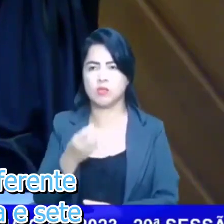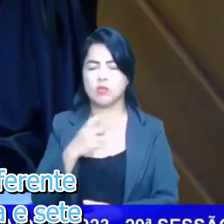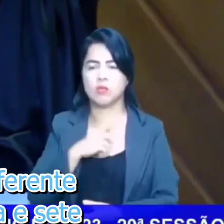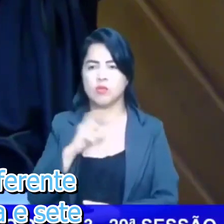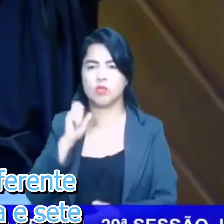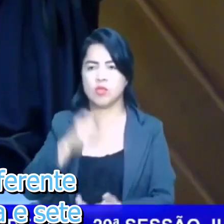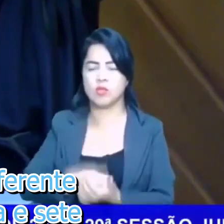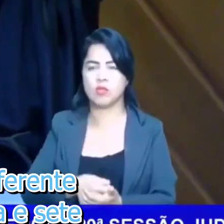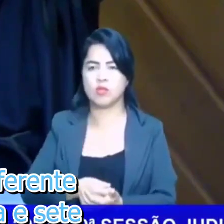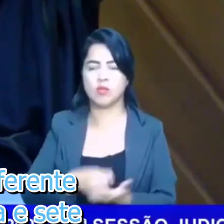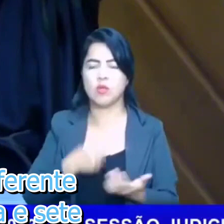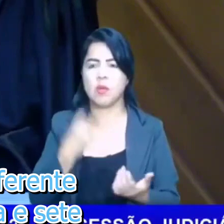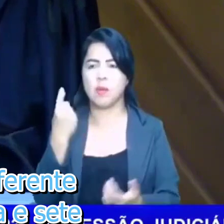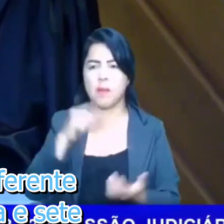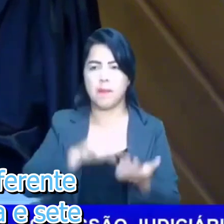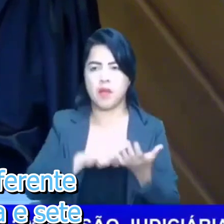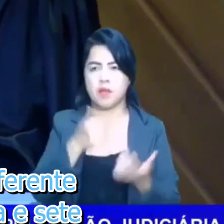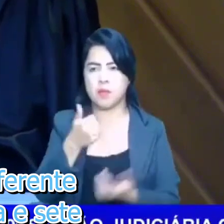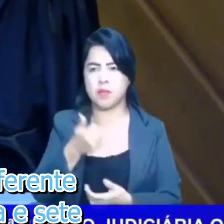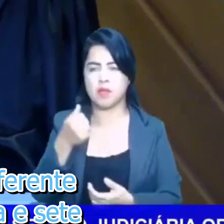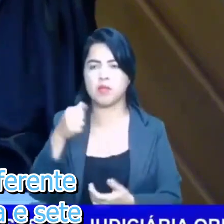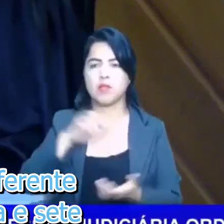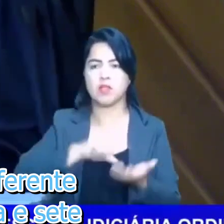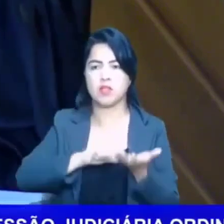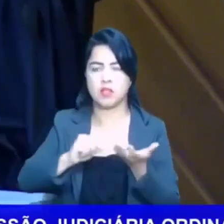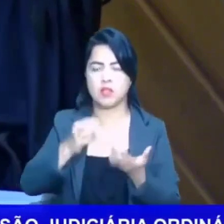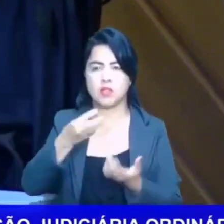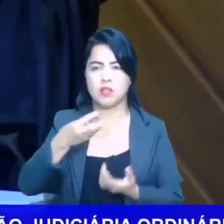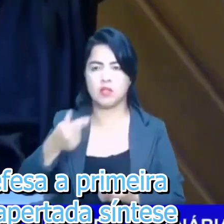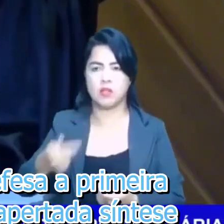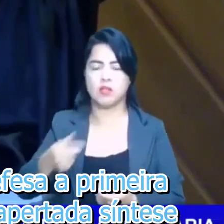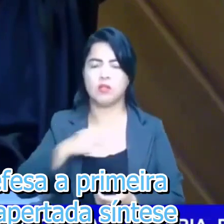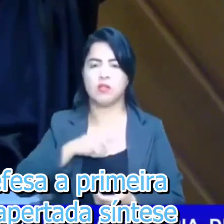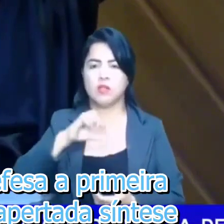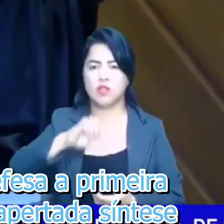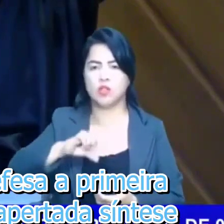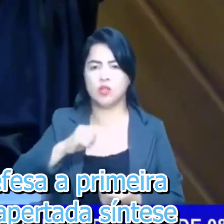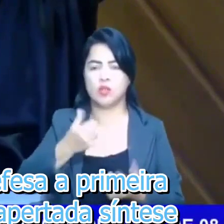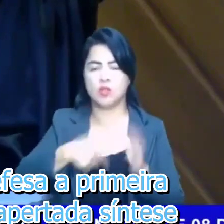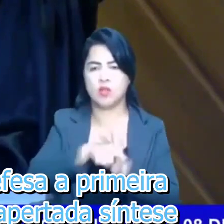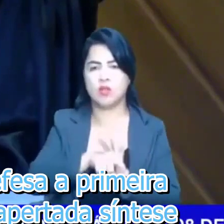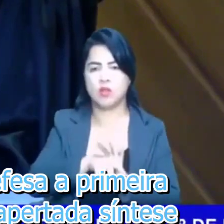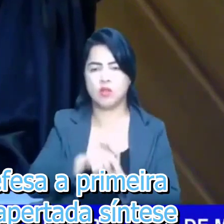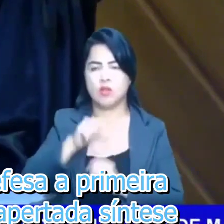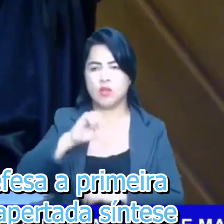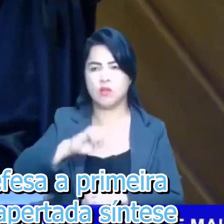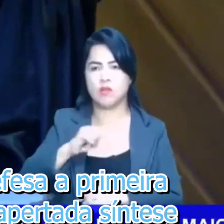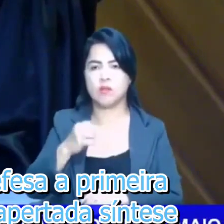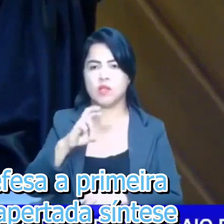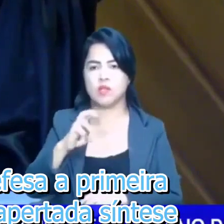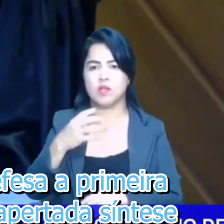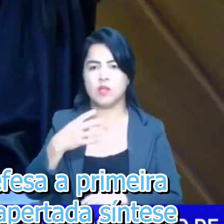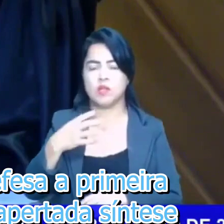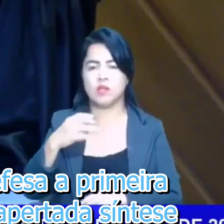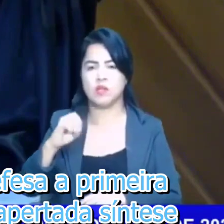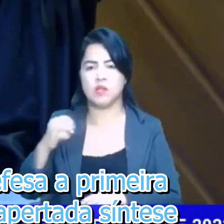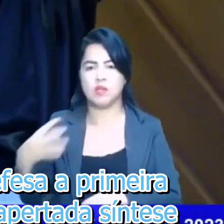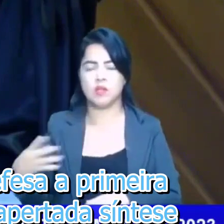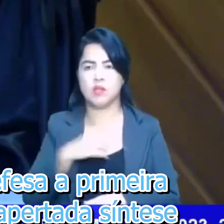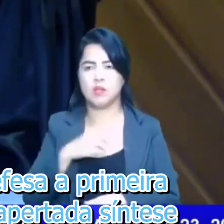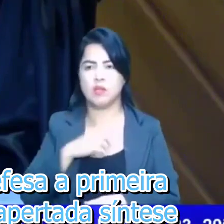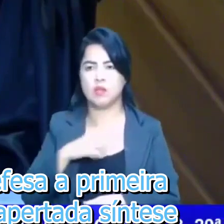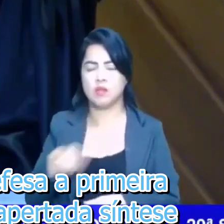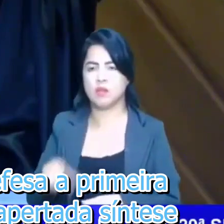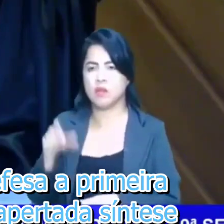multa prevista no parágrafo 1º do artigo 37 da Lei 9.504, de 97. Em defesa, a primeira